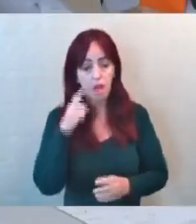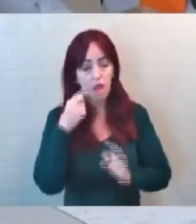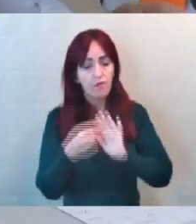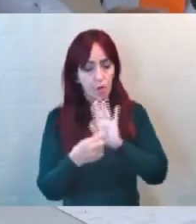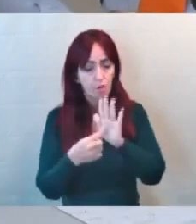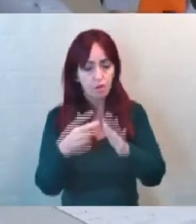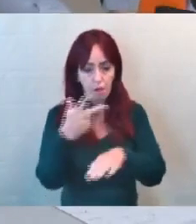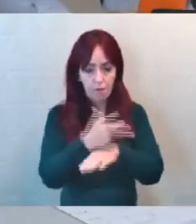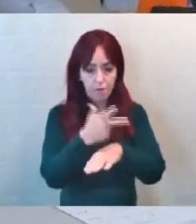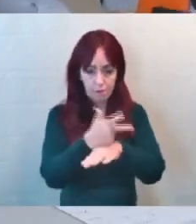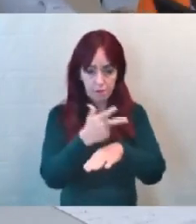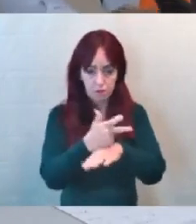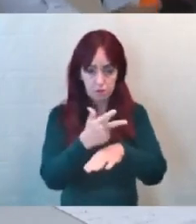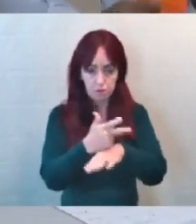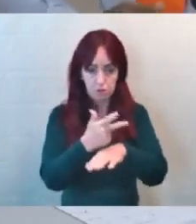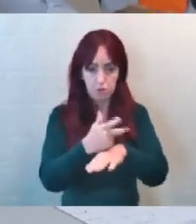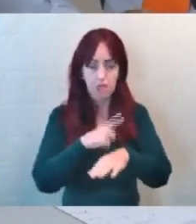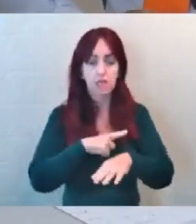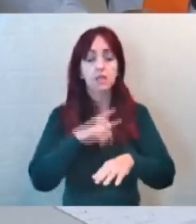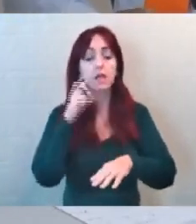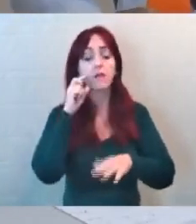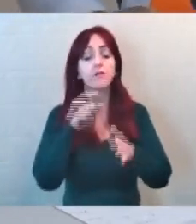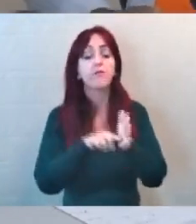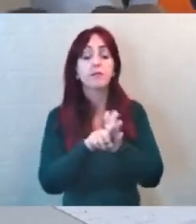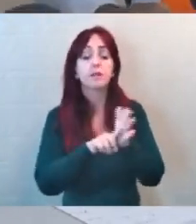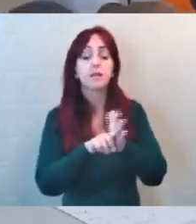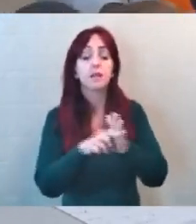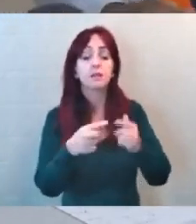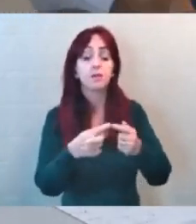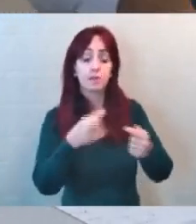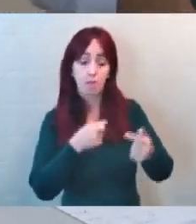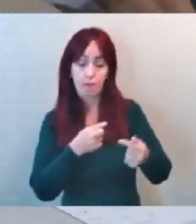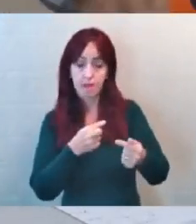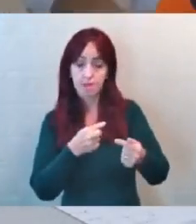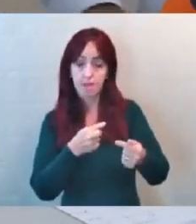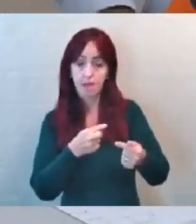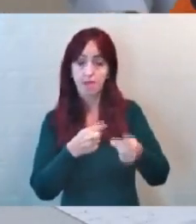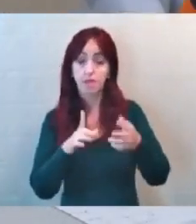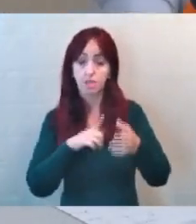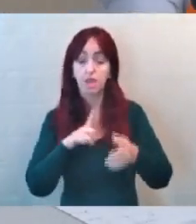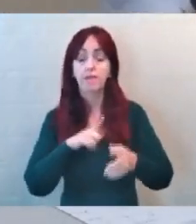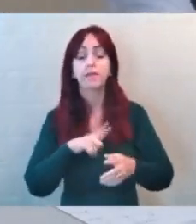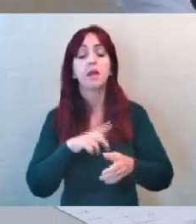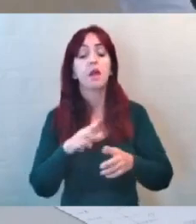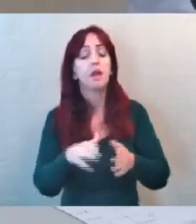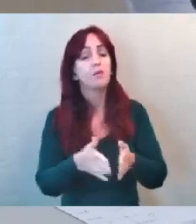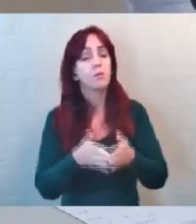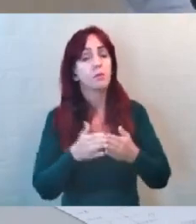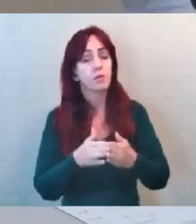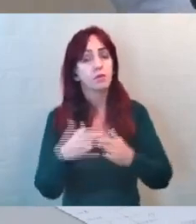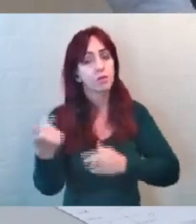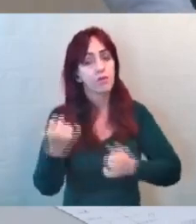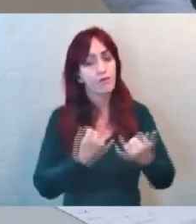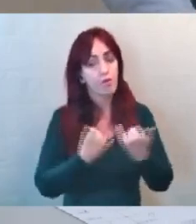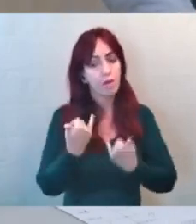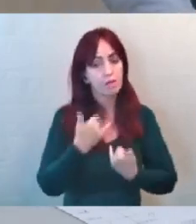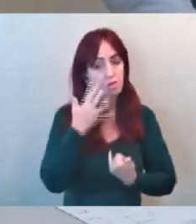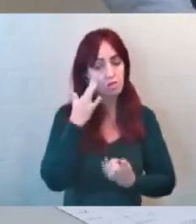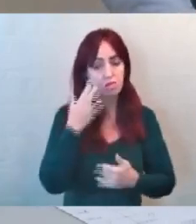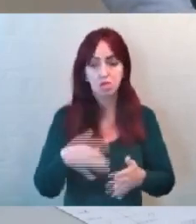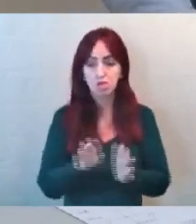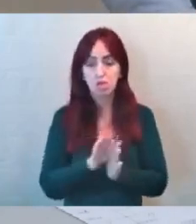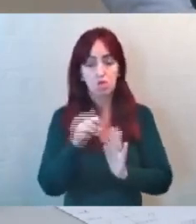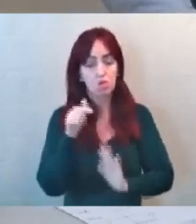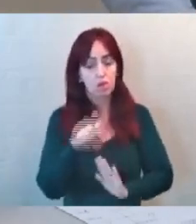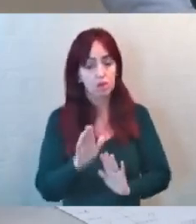fiscalização que a gente fez semana passada. Esse já foi até feito alguns pedidos de informação, não sei se já chegou aí. Se o senhor